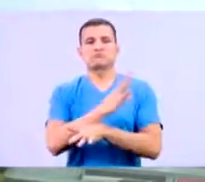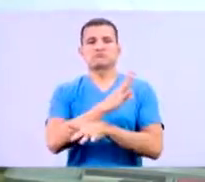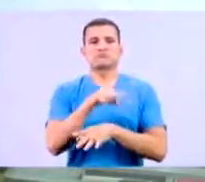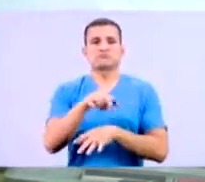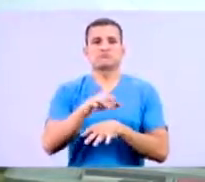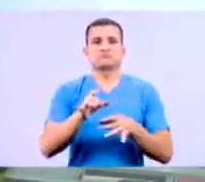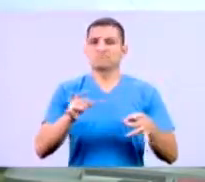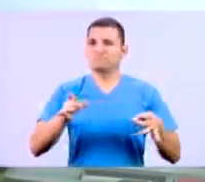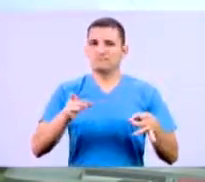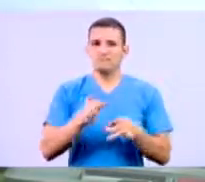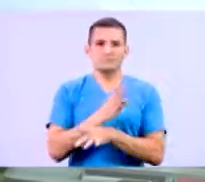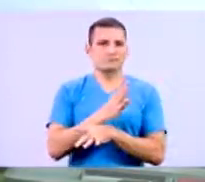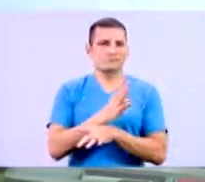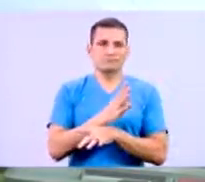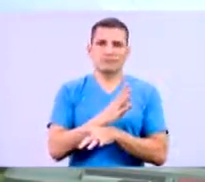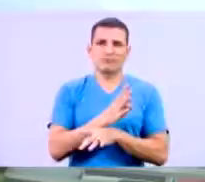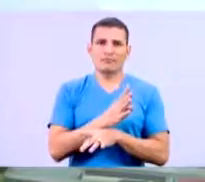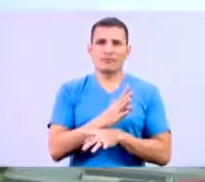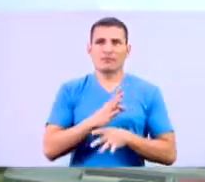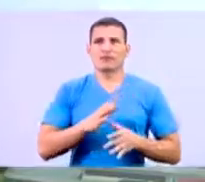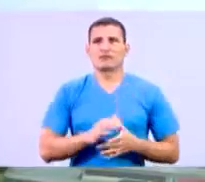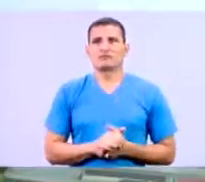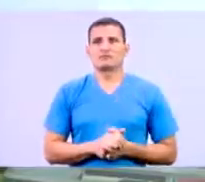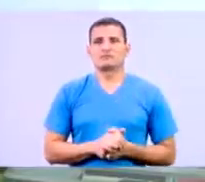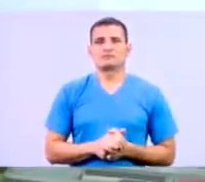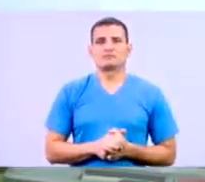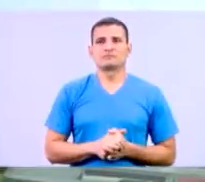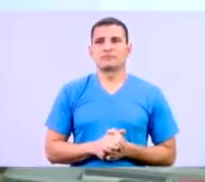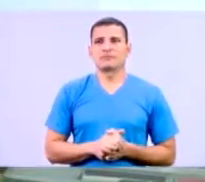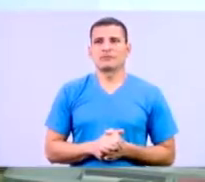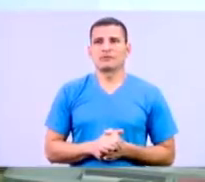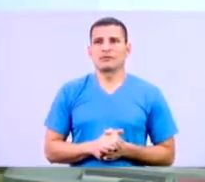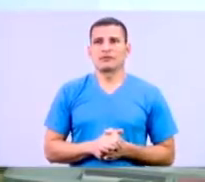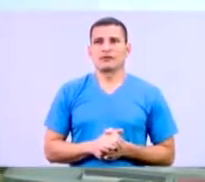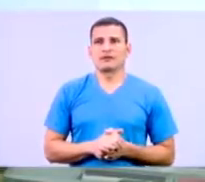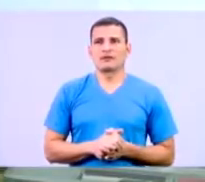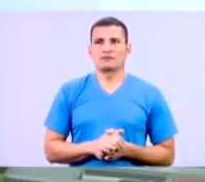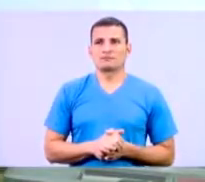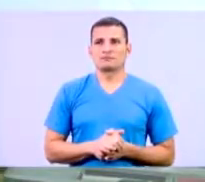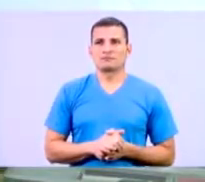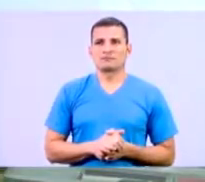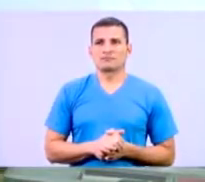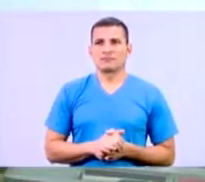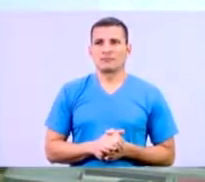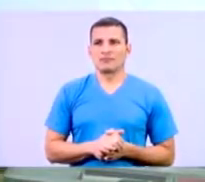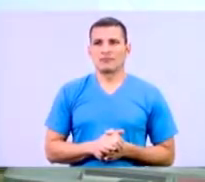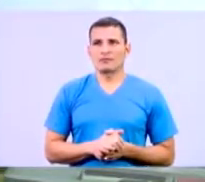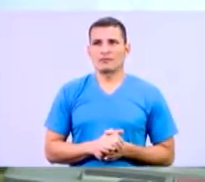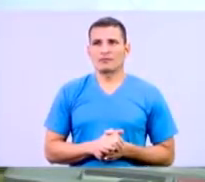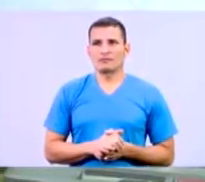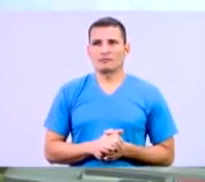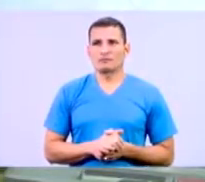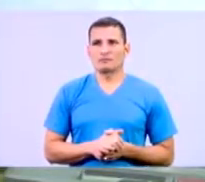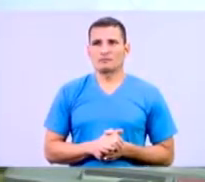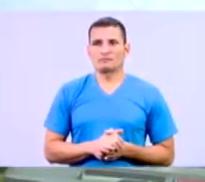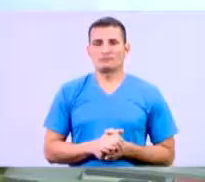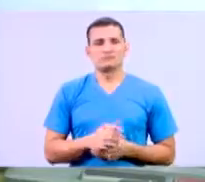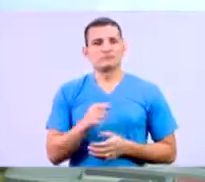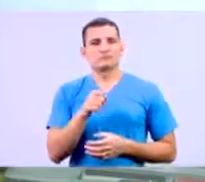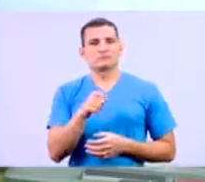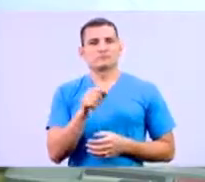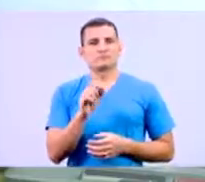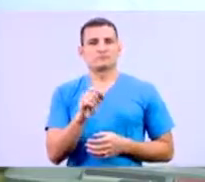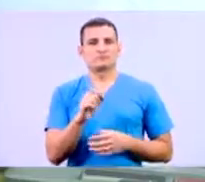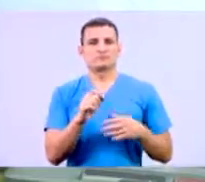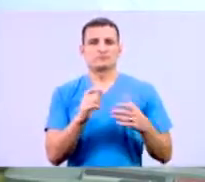todos na mão de provedores locais, né, ou os LIR. Eles já estão por ali, já trabalhando com